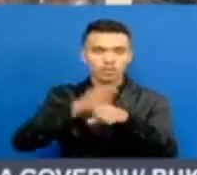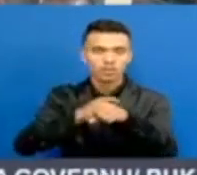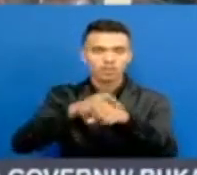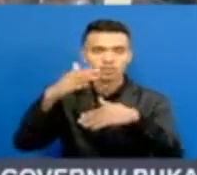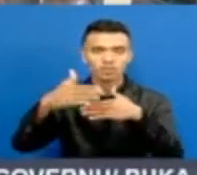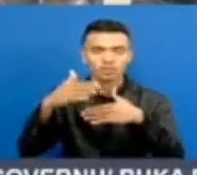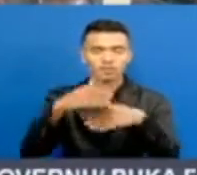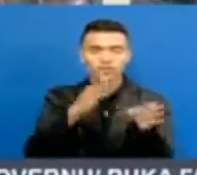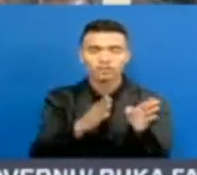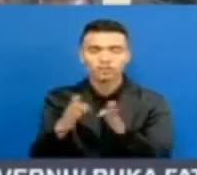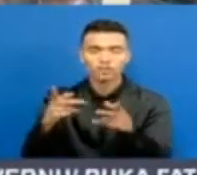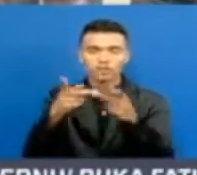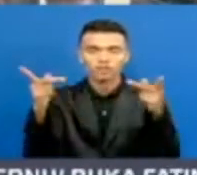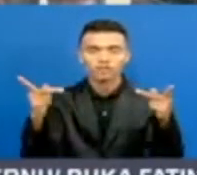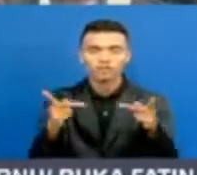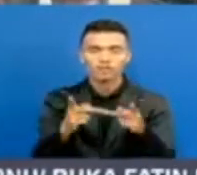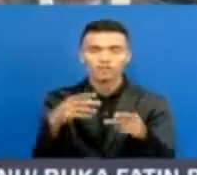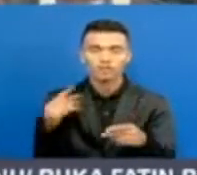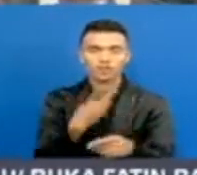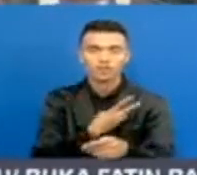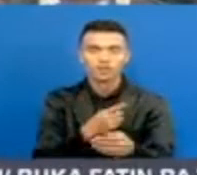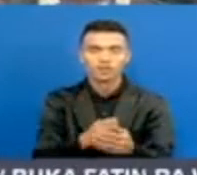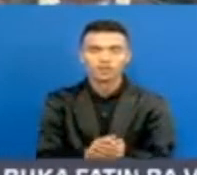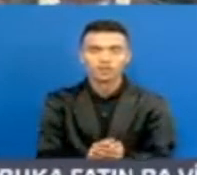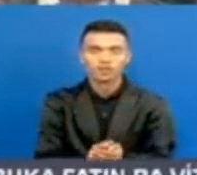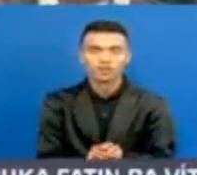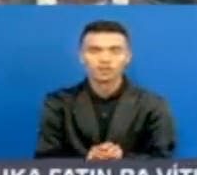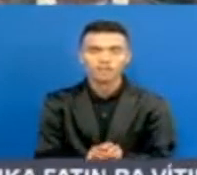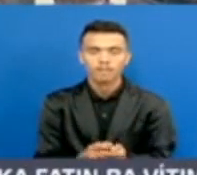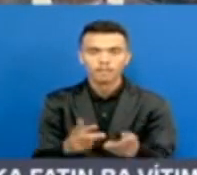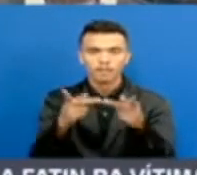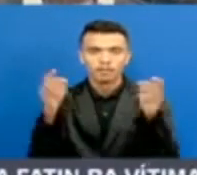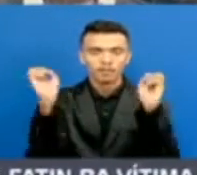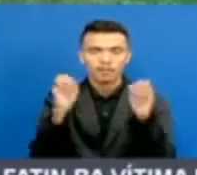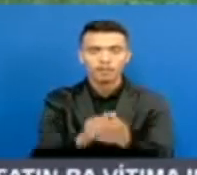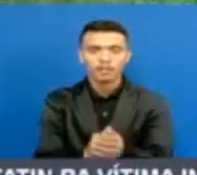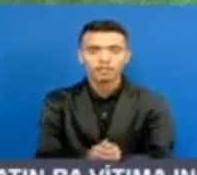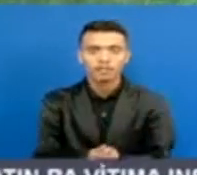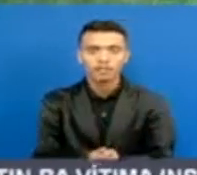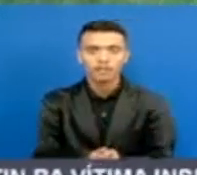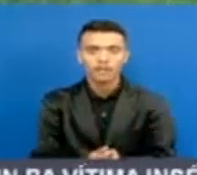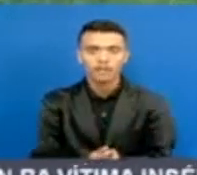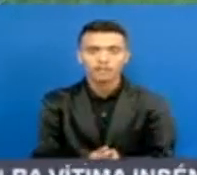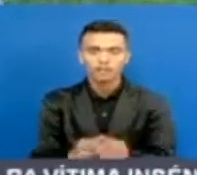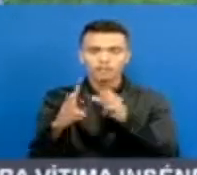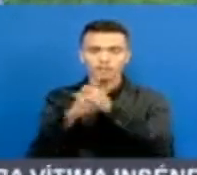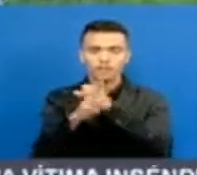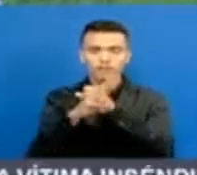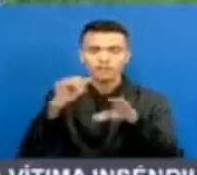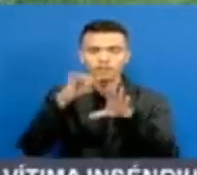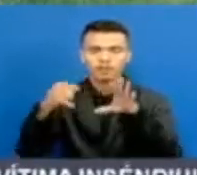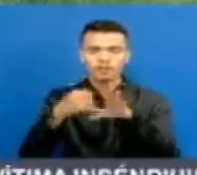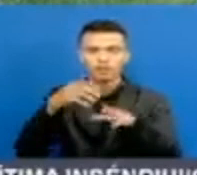prepar fatin ruma mai ami tama fatin emos fatin salas be mere salas las mere sa ami to hela dedang ne vítima sira composto